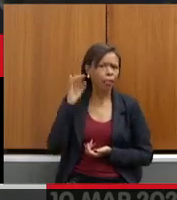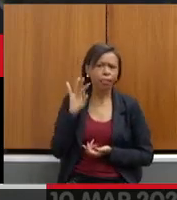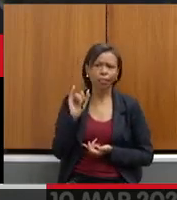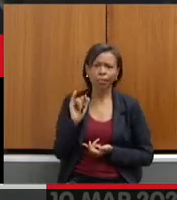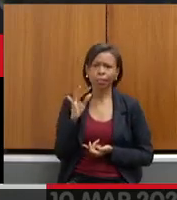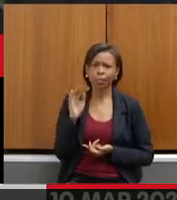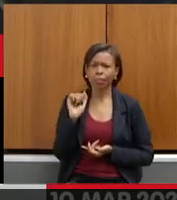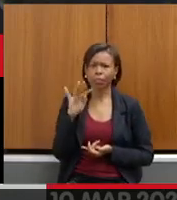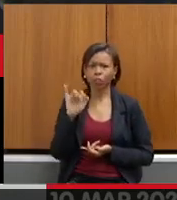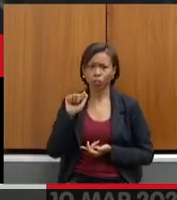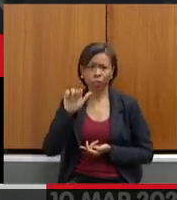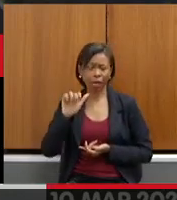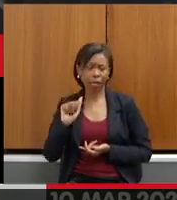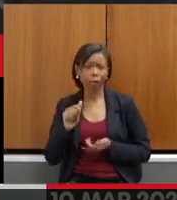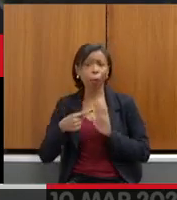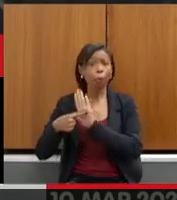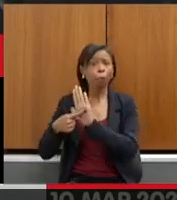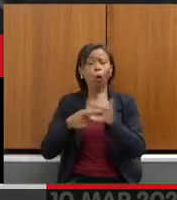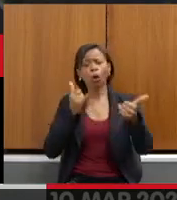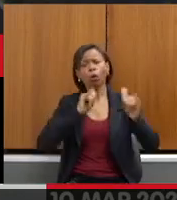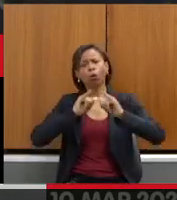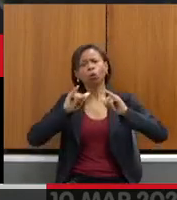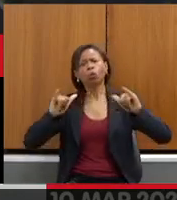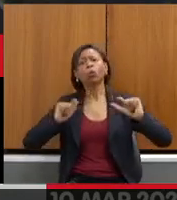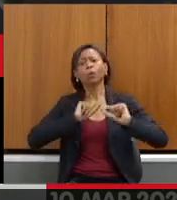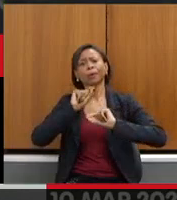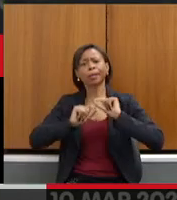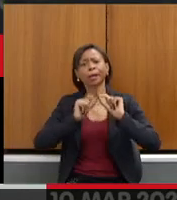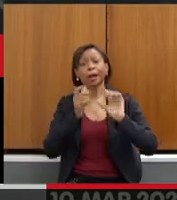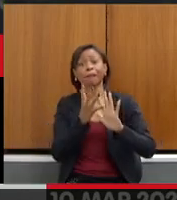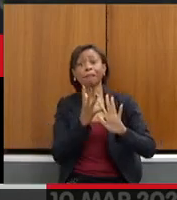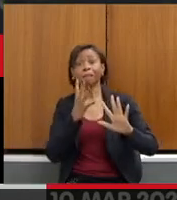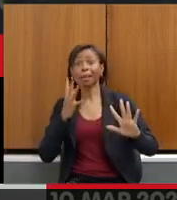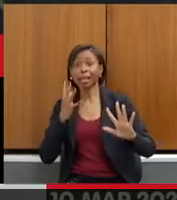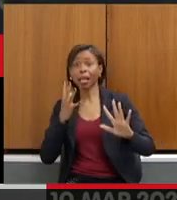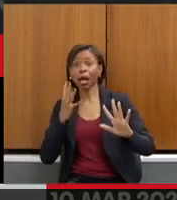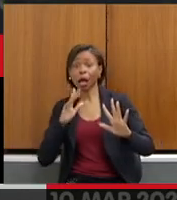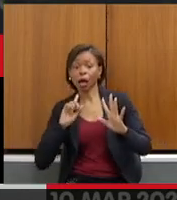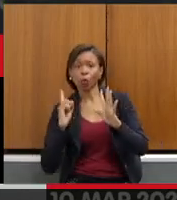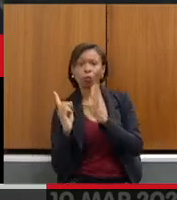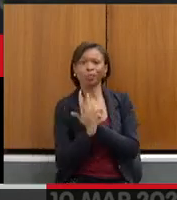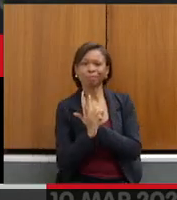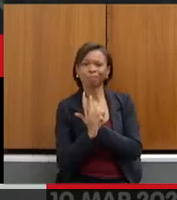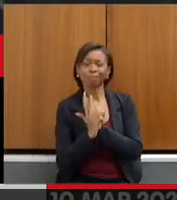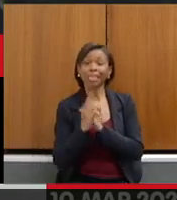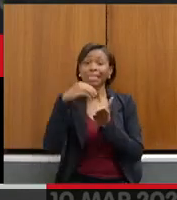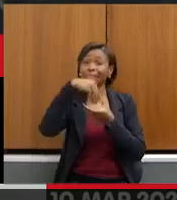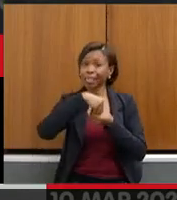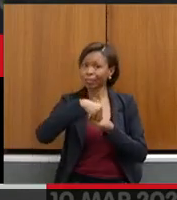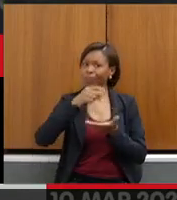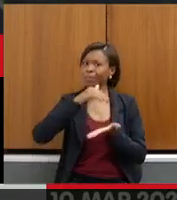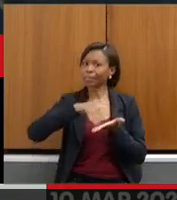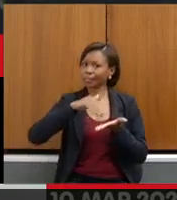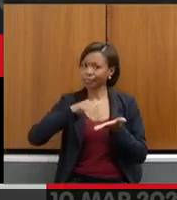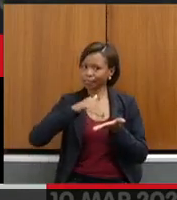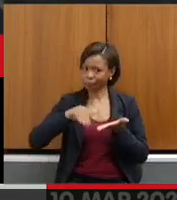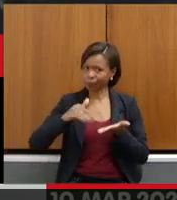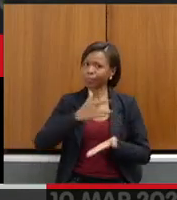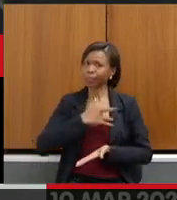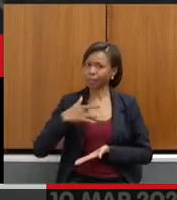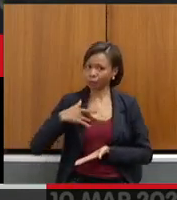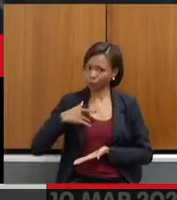um processo de fura-fila na Secretaria de Saúde do Estado de Minas Gerais eu trago aqui um